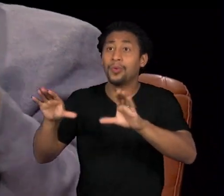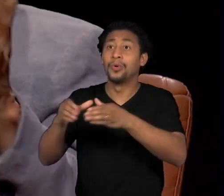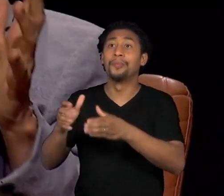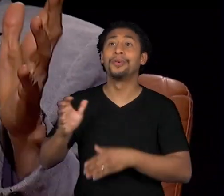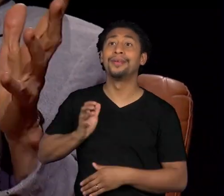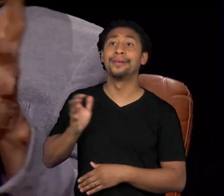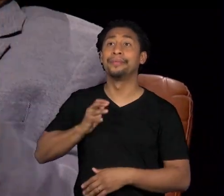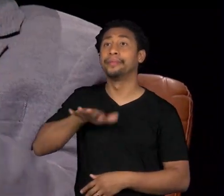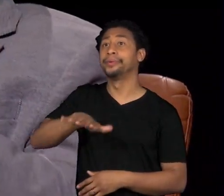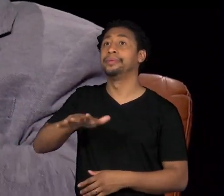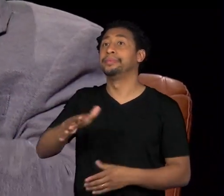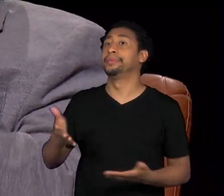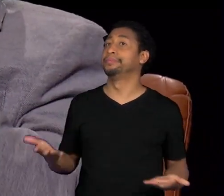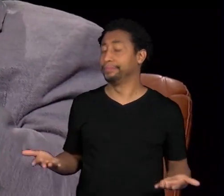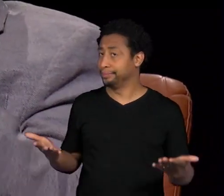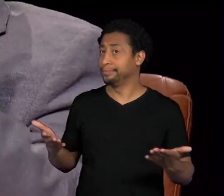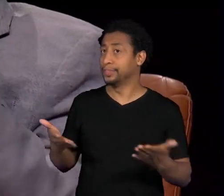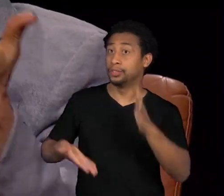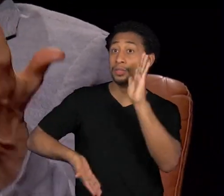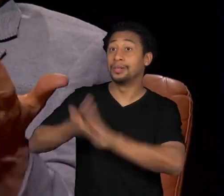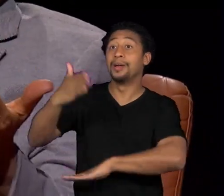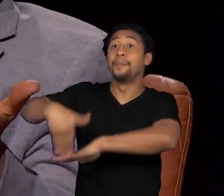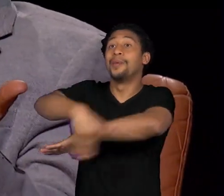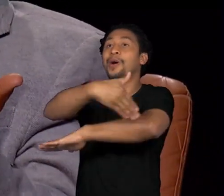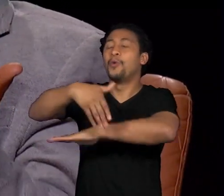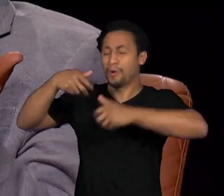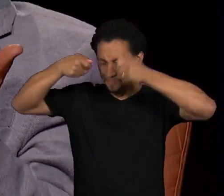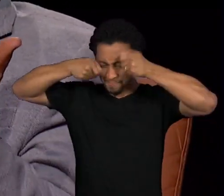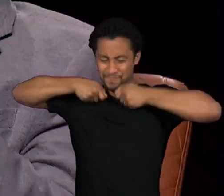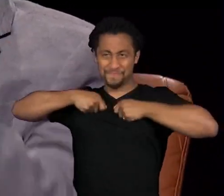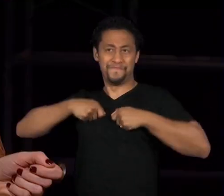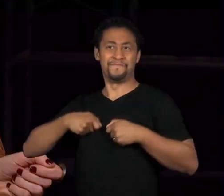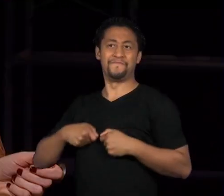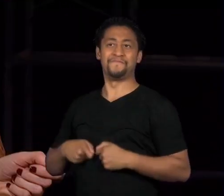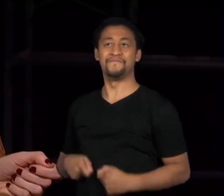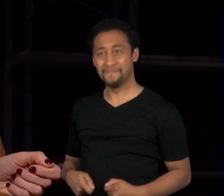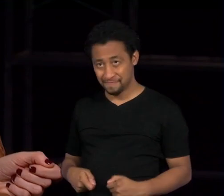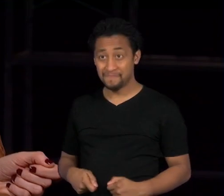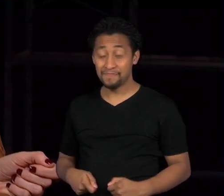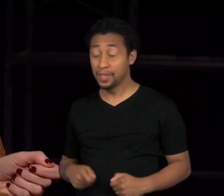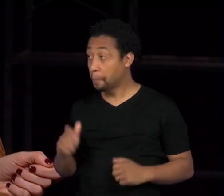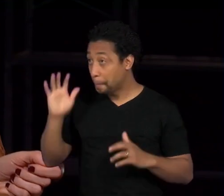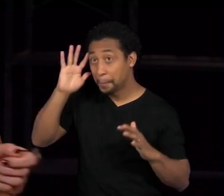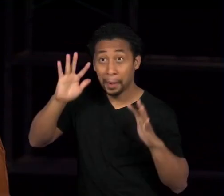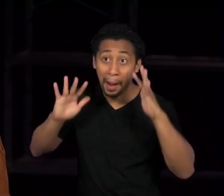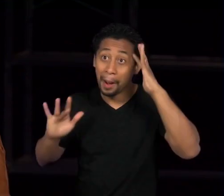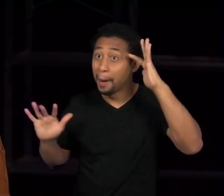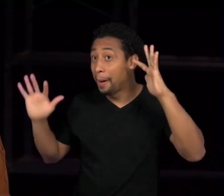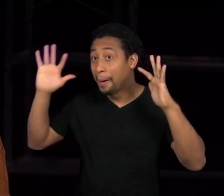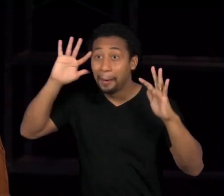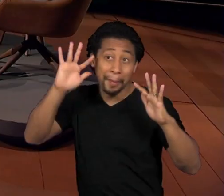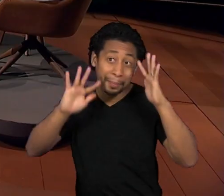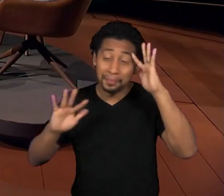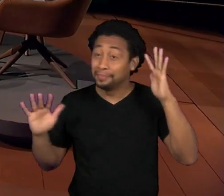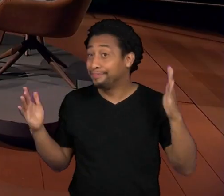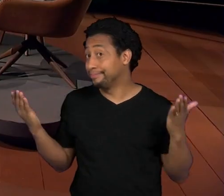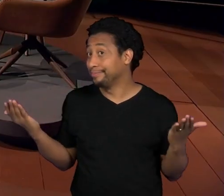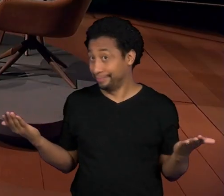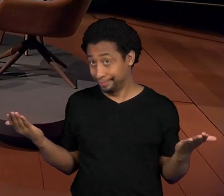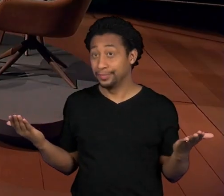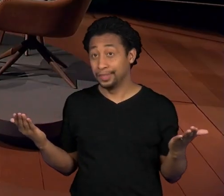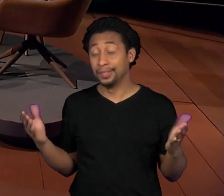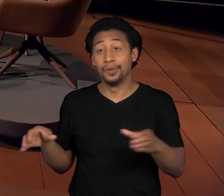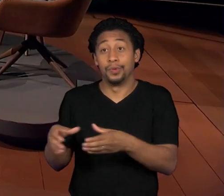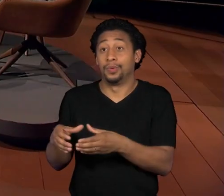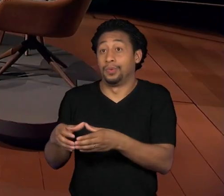rua fantasiado daquela daquele Imaginário Uhum que nós da repetindo da classe